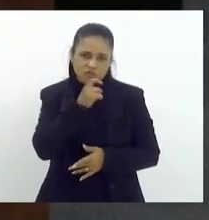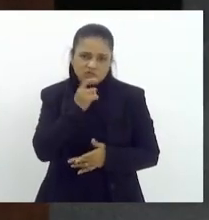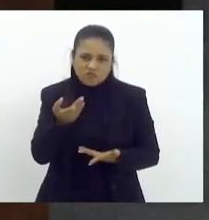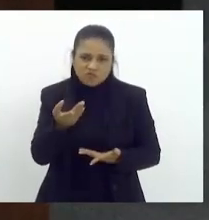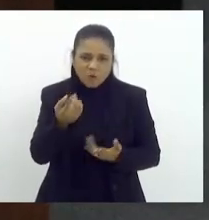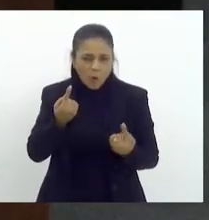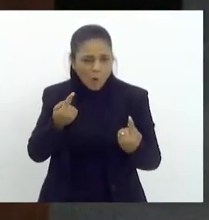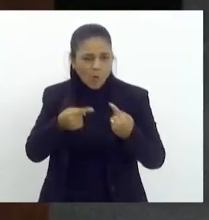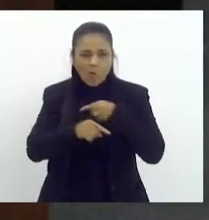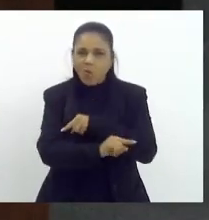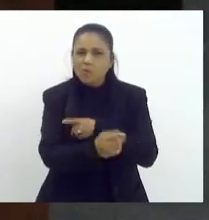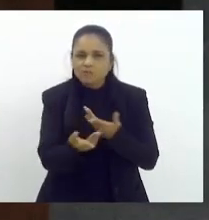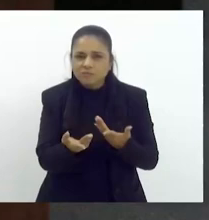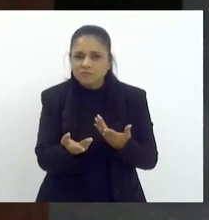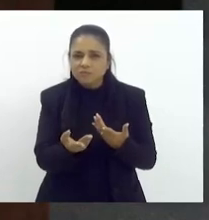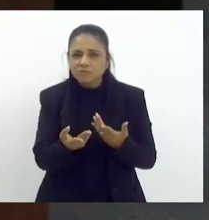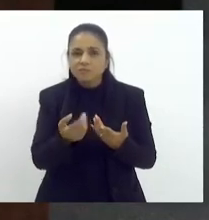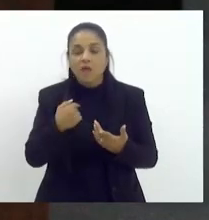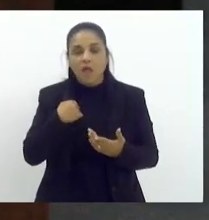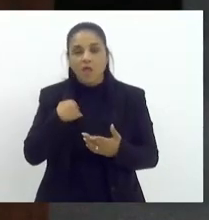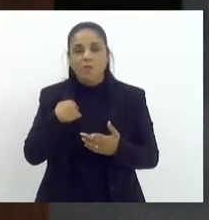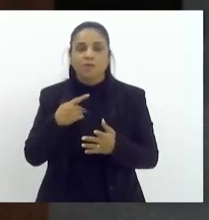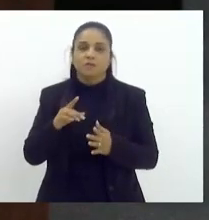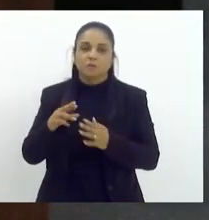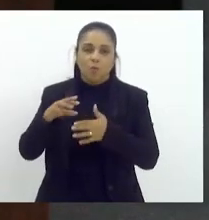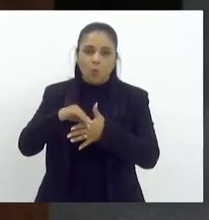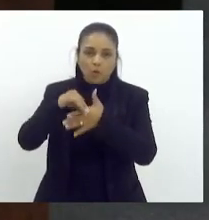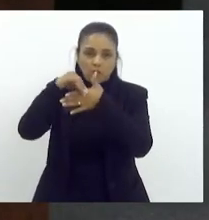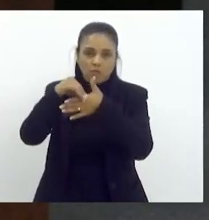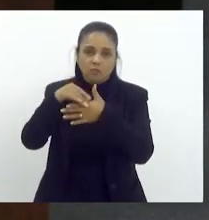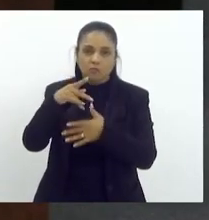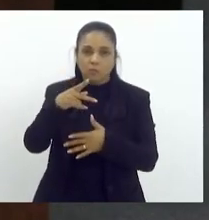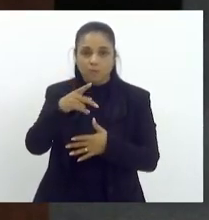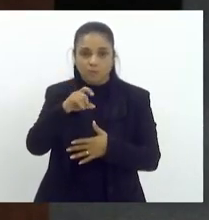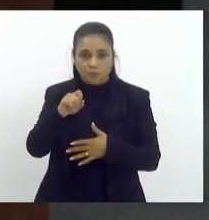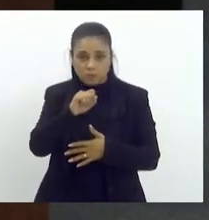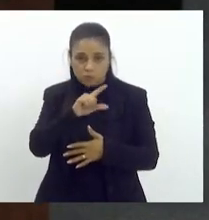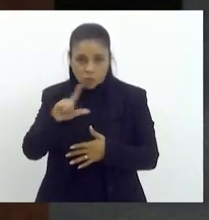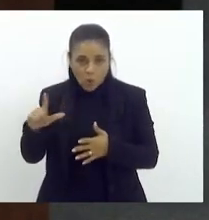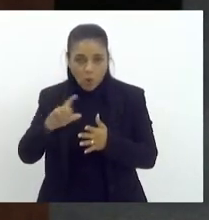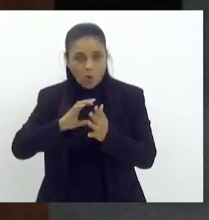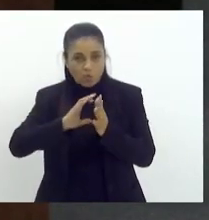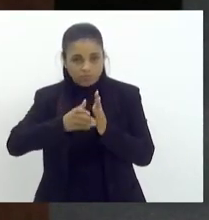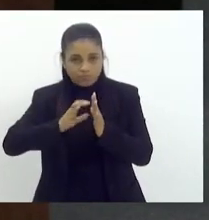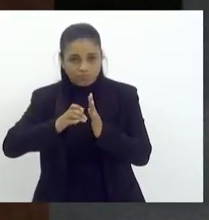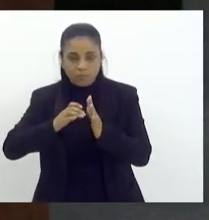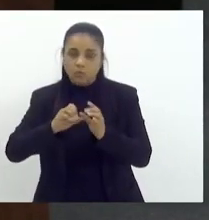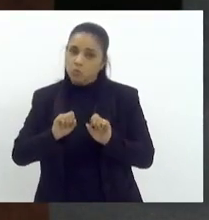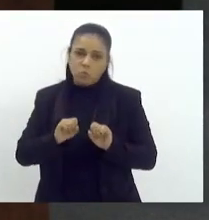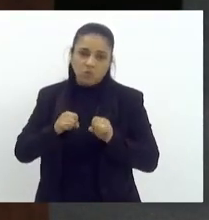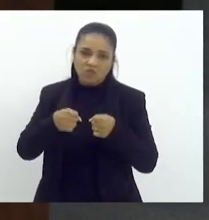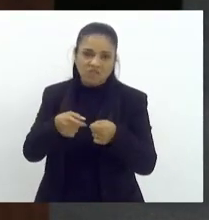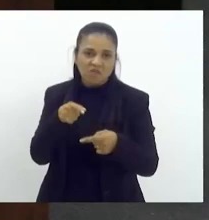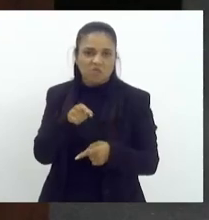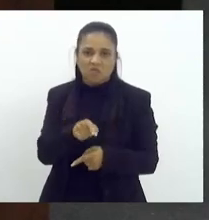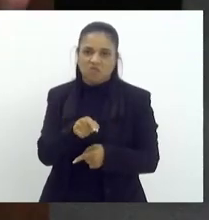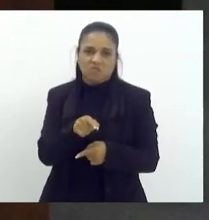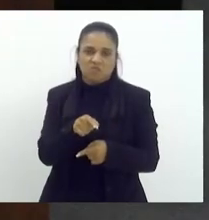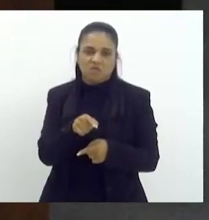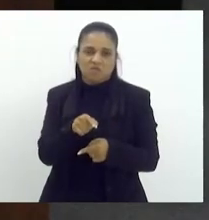aqui algumas exceções o líder do pessoal por exemplo durante todo o processo de discussão não defendeu esse tipo de abobrinha não